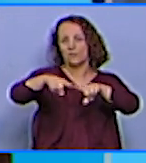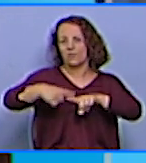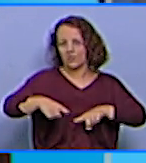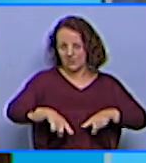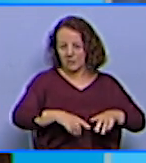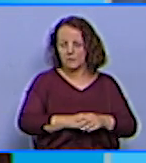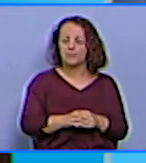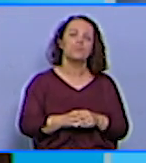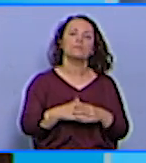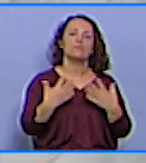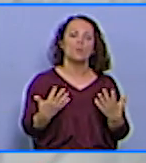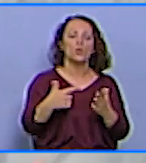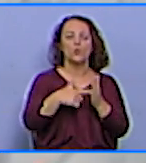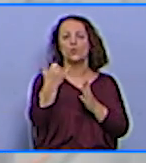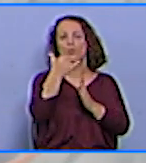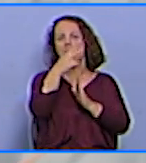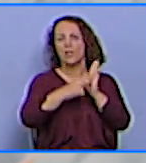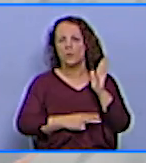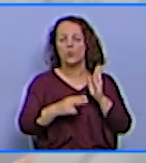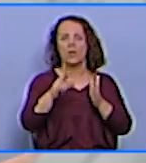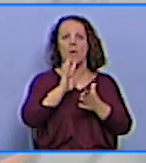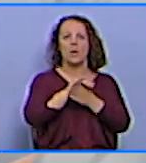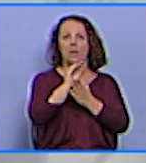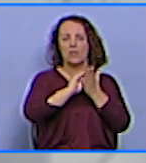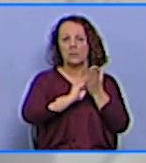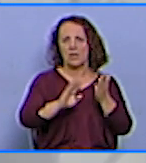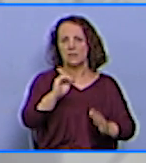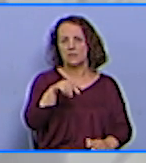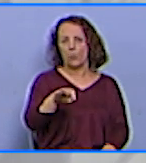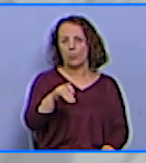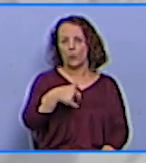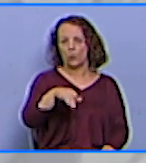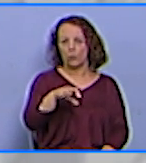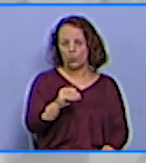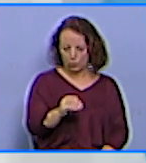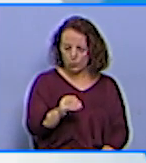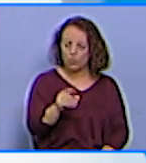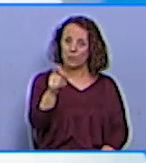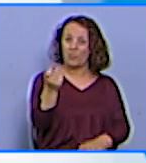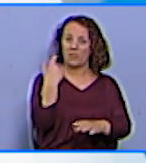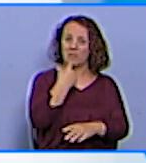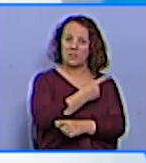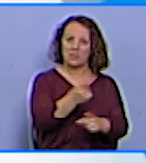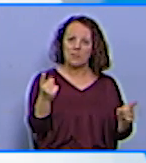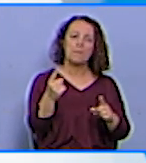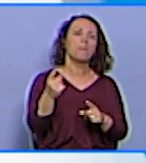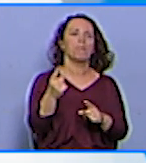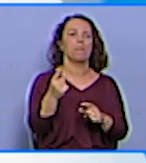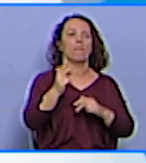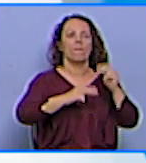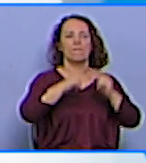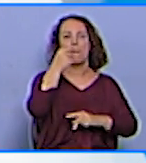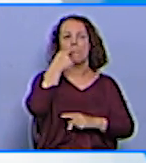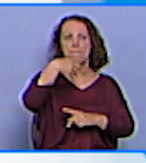última referência ao texto da segunda leitura, Carta de São Pedro. A pedra que os consultores rejeitaram, como há pouco referiu, a pedra que os consultores rejeitaram tornou-se